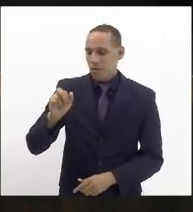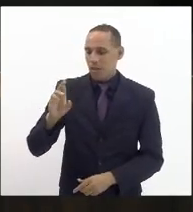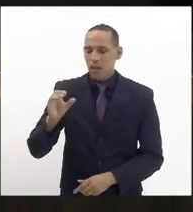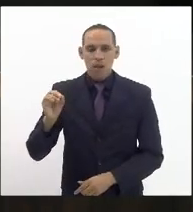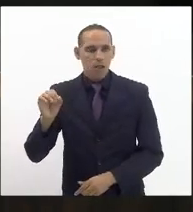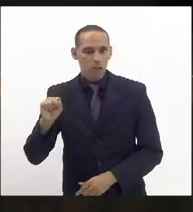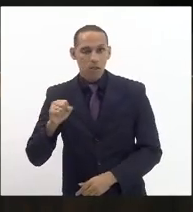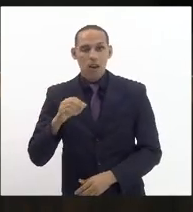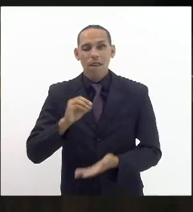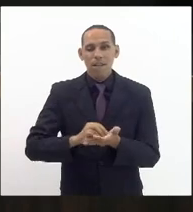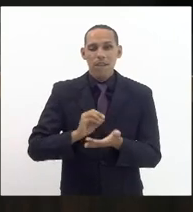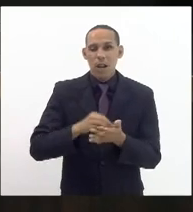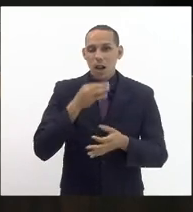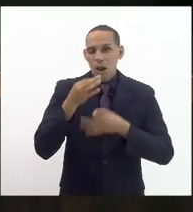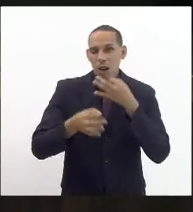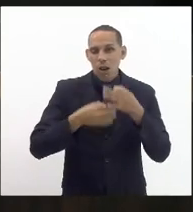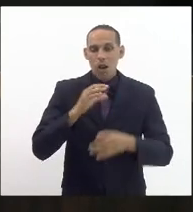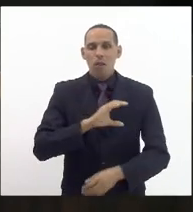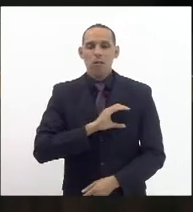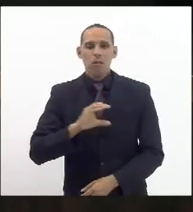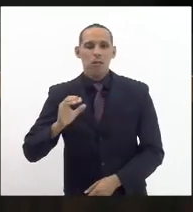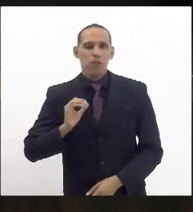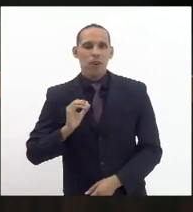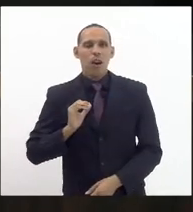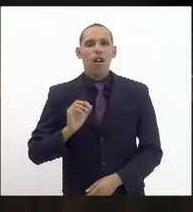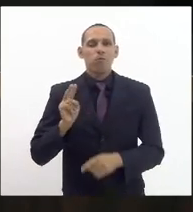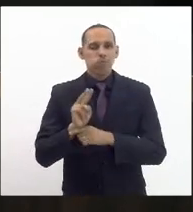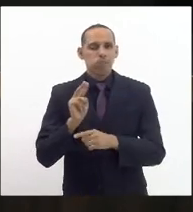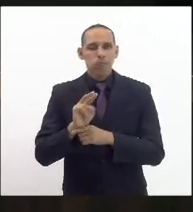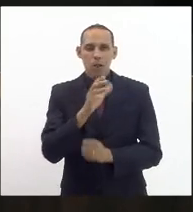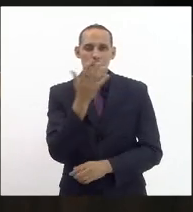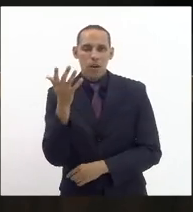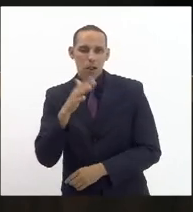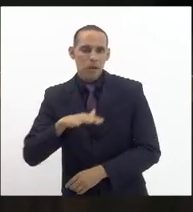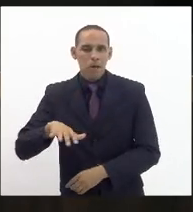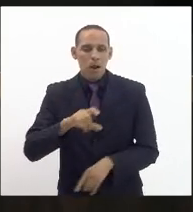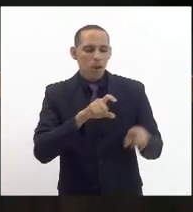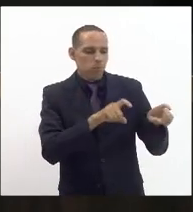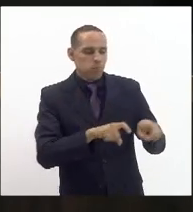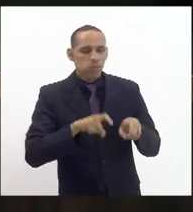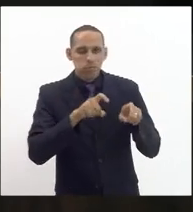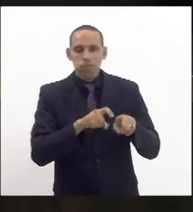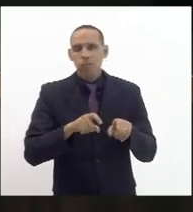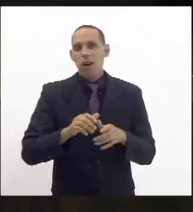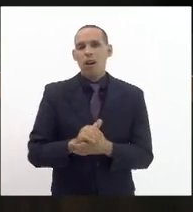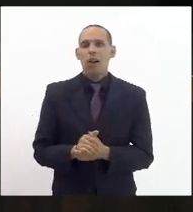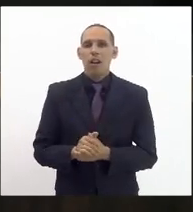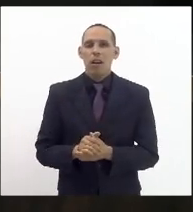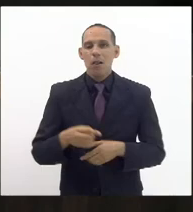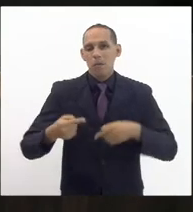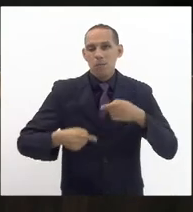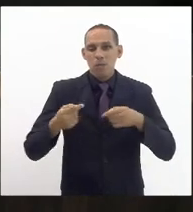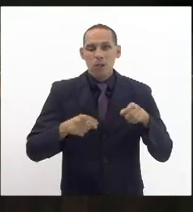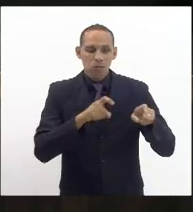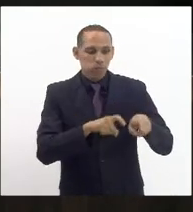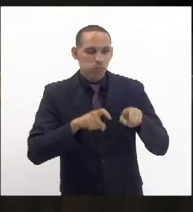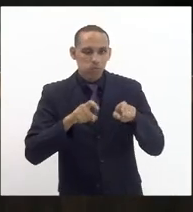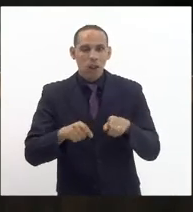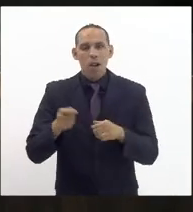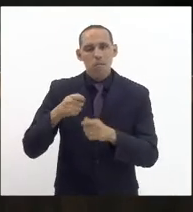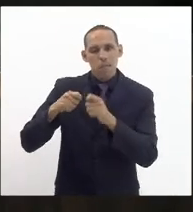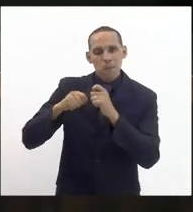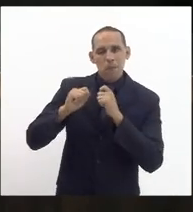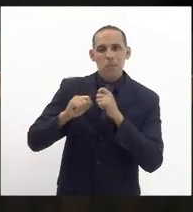Comissão Defesa do Meio Ambiente, Agricultura, Pecuária, Política Rural, Agrária e Pesqueira, Ciência e